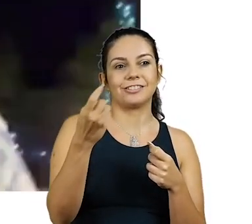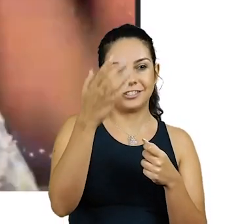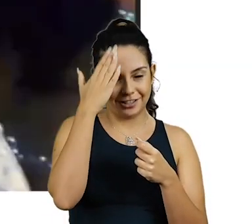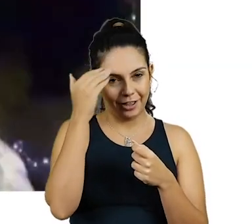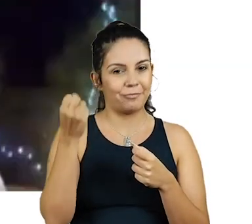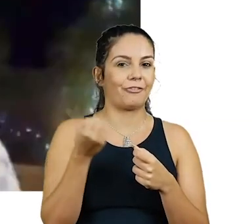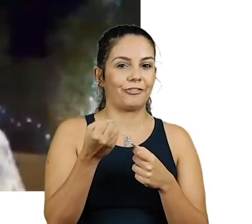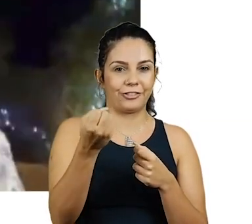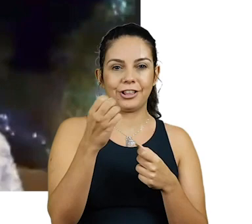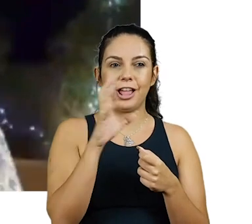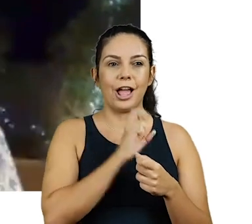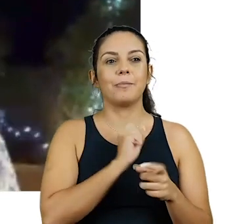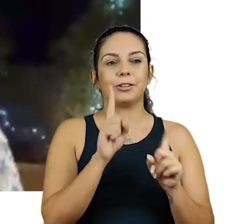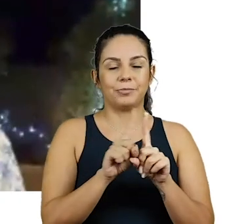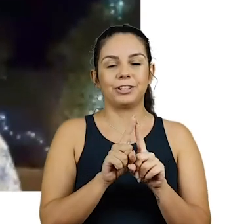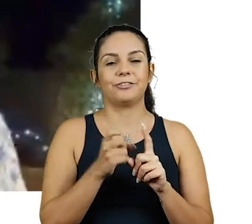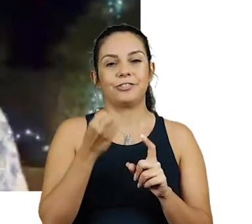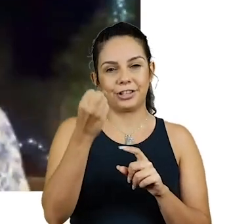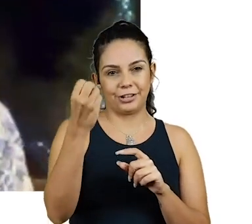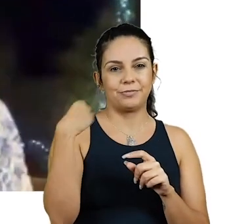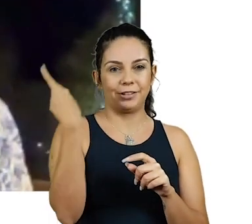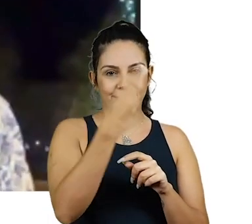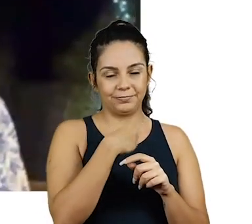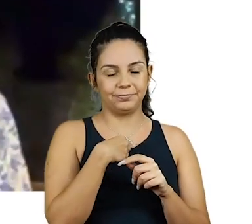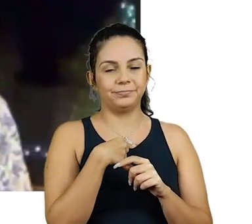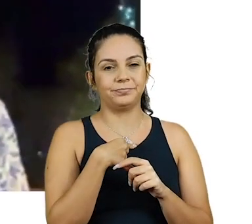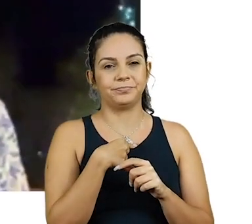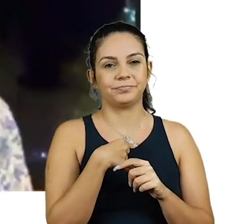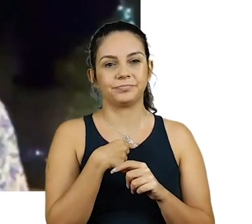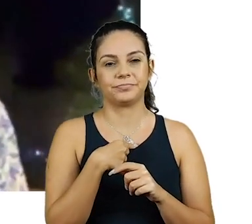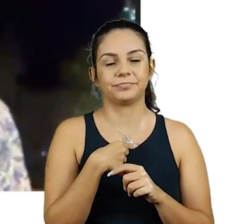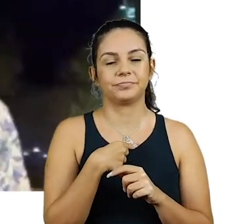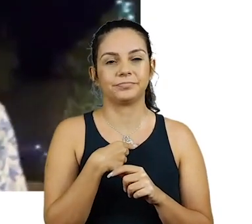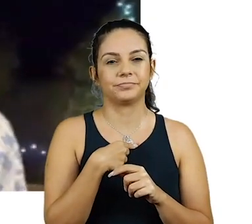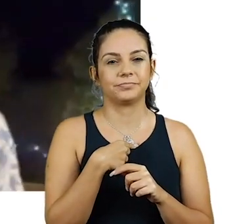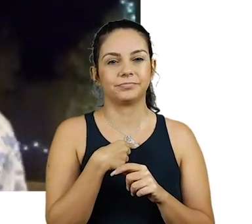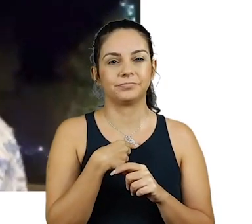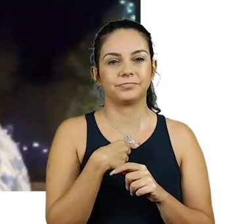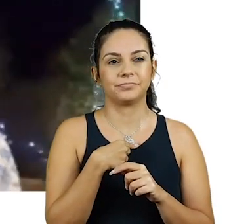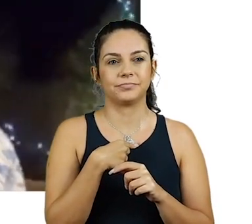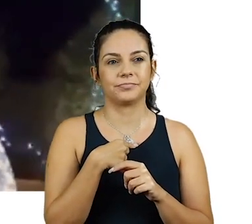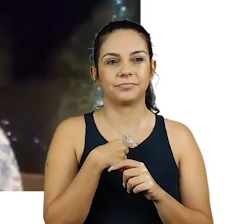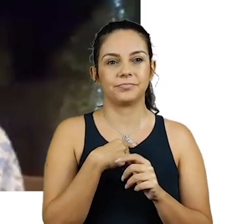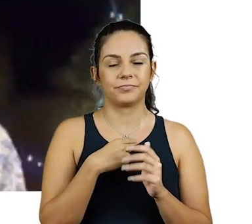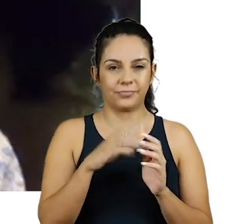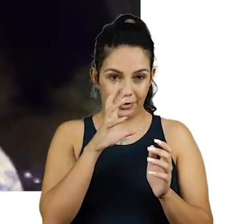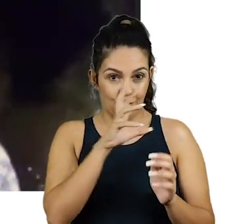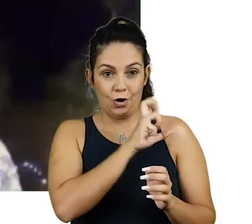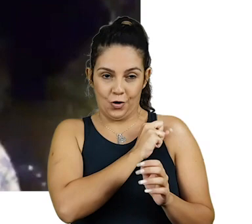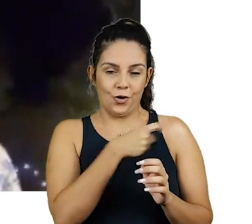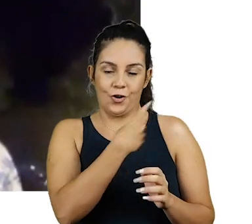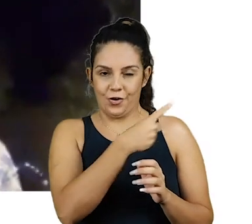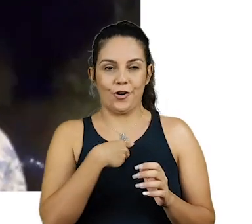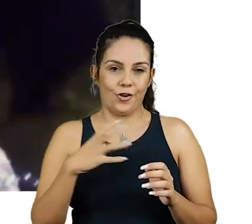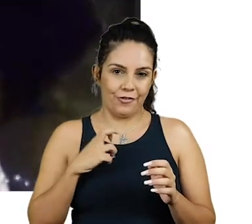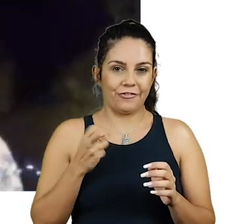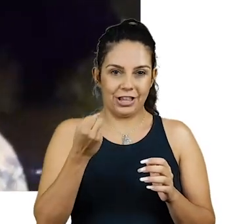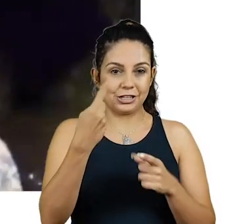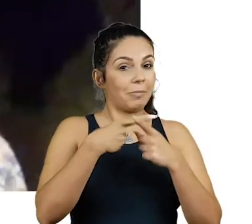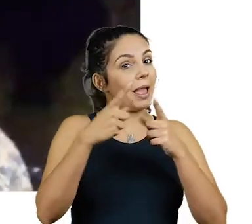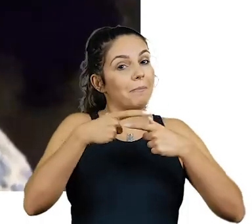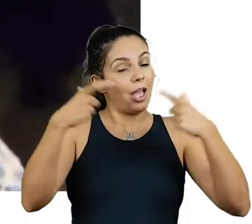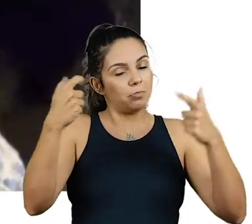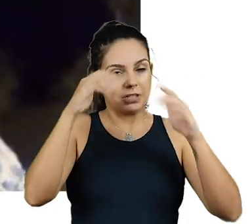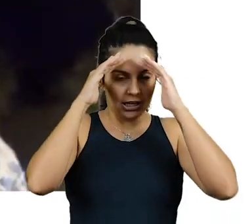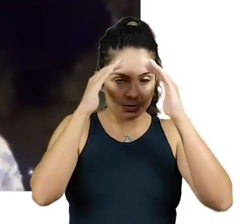você sabe disso, é um viajador também de primeira, esse bichinho já mordeu a gente lá atrás, a gente gosta, é uma situação